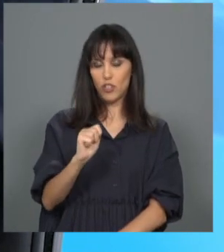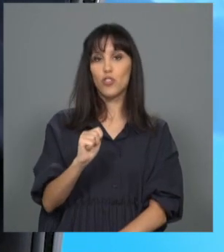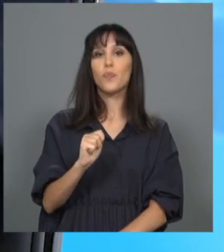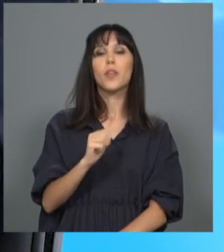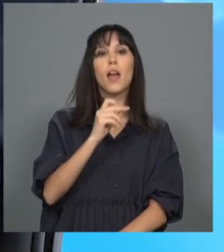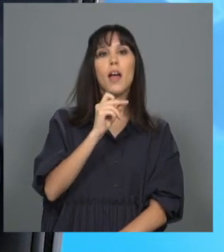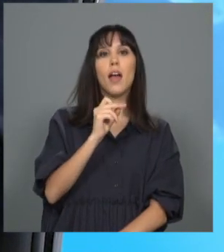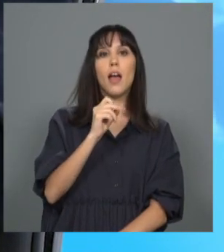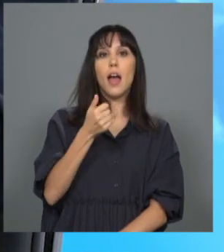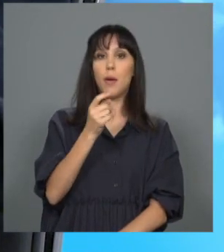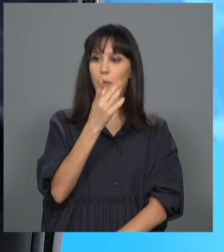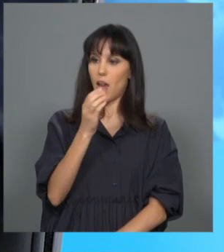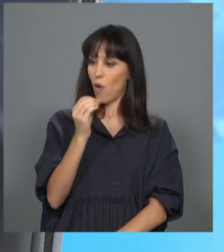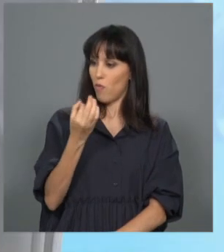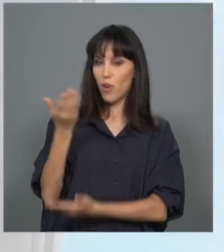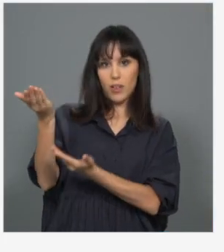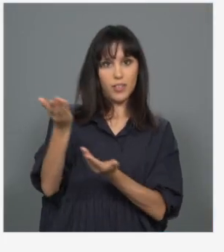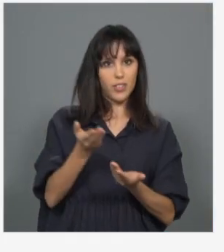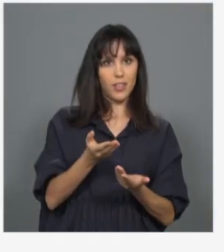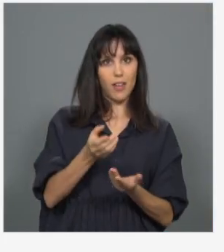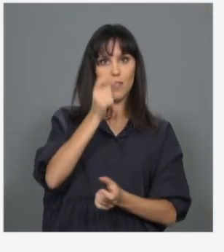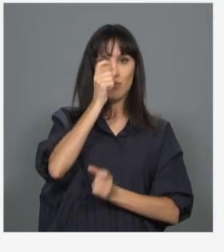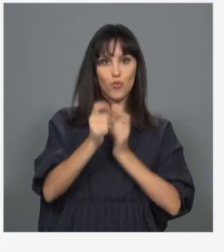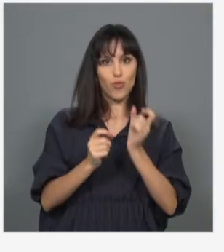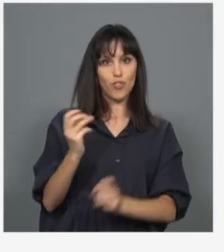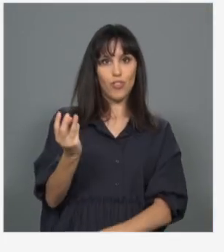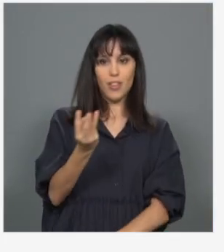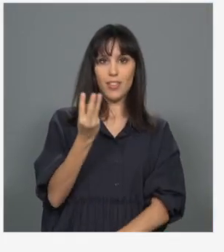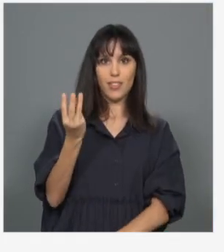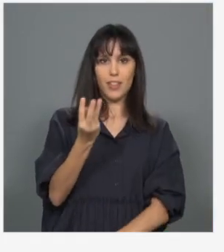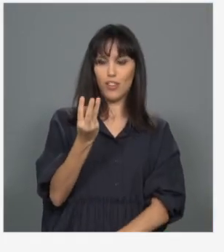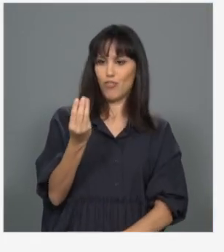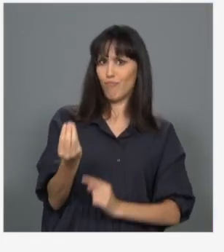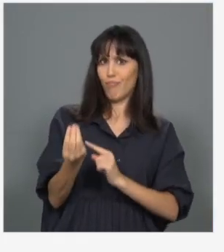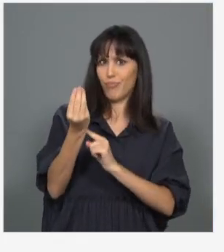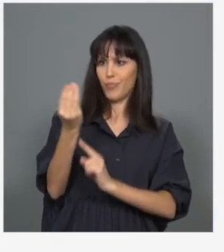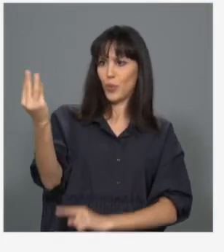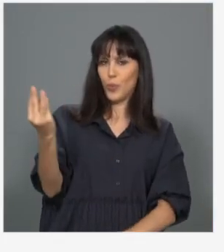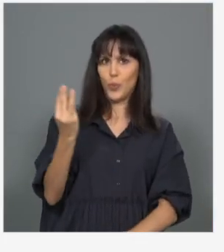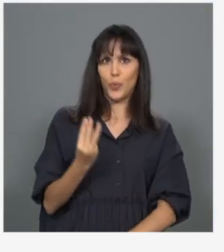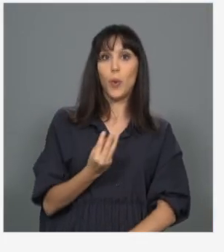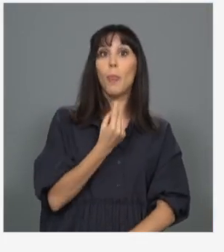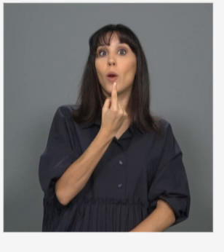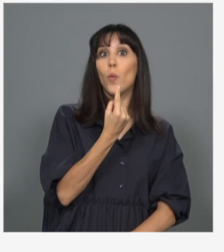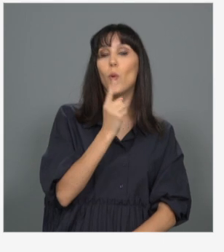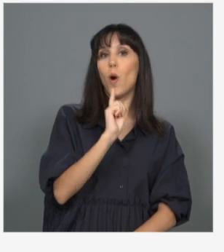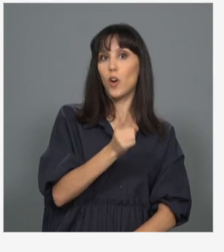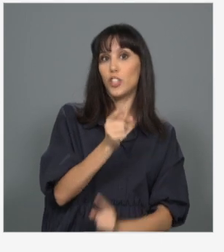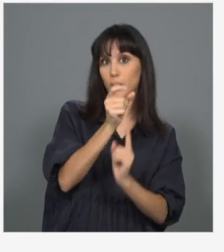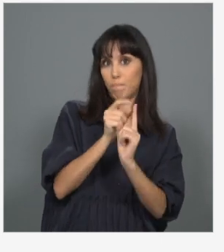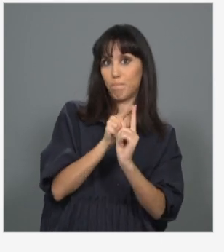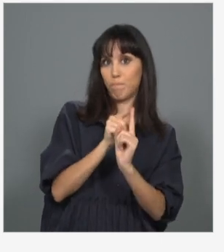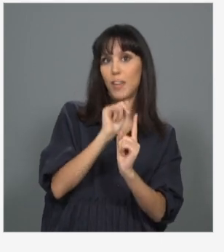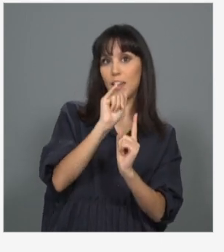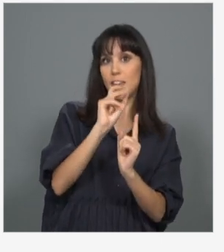grande hospitalidade aqueles 3 seres misteriosos, um dos quais é chamado